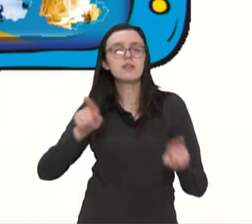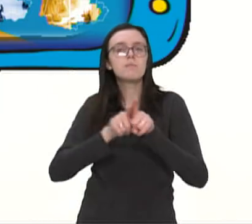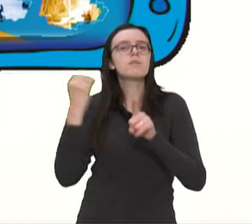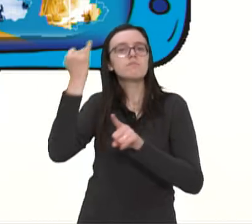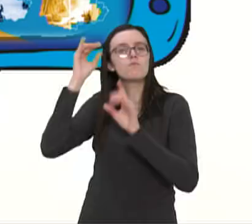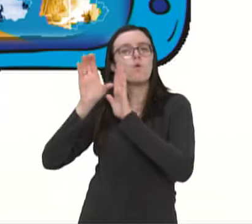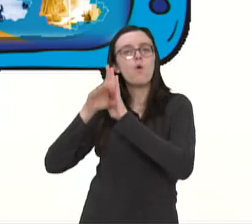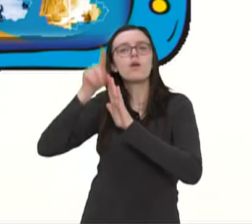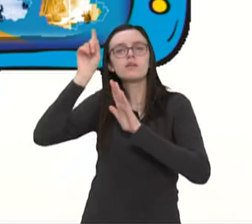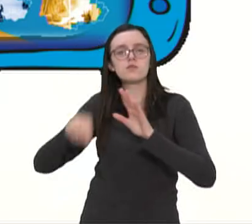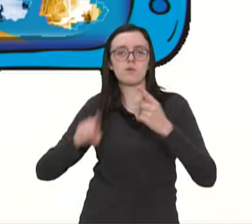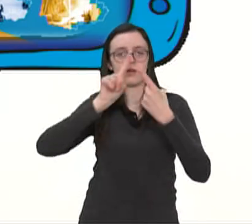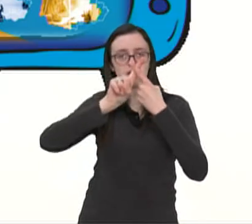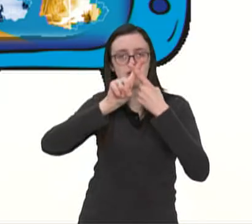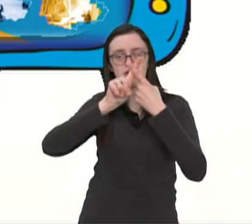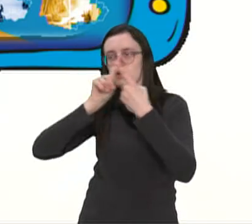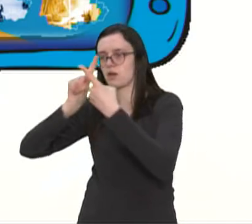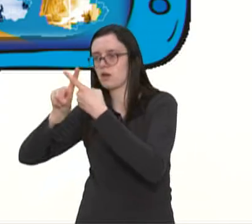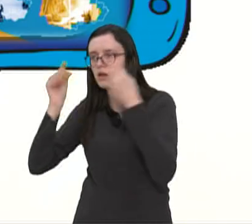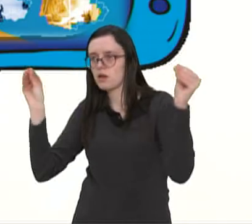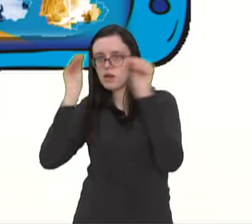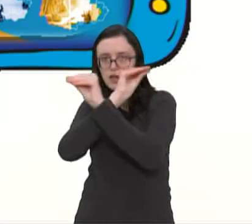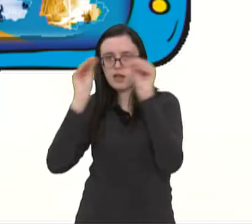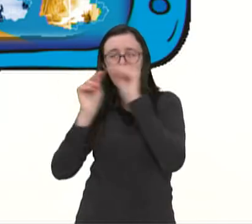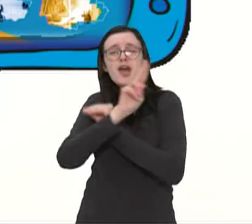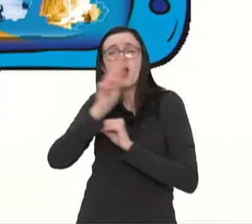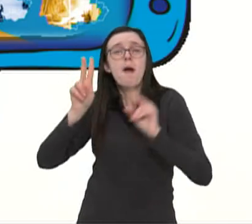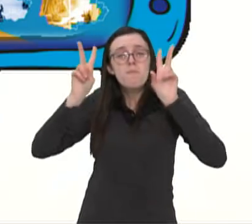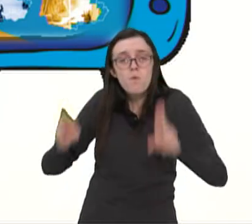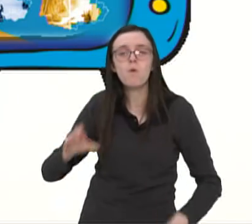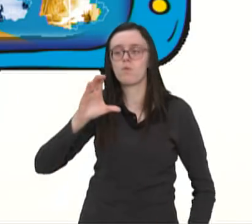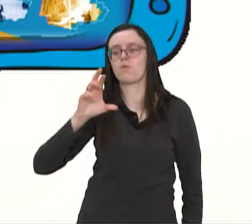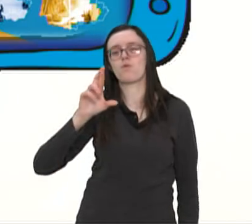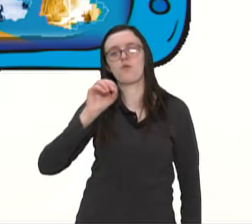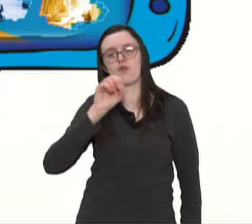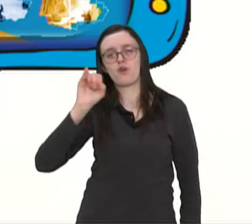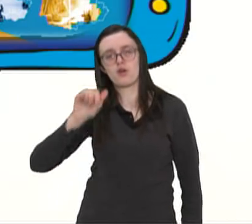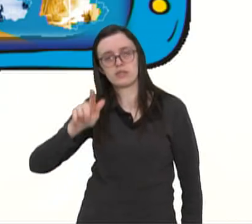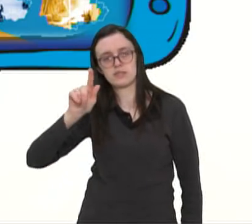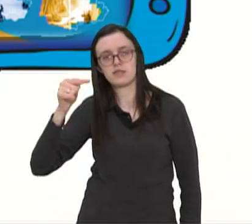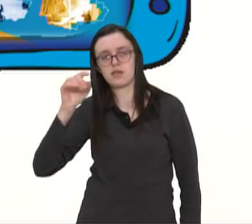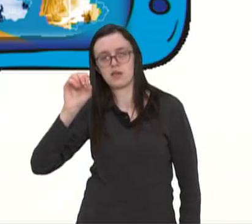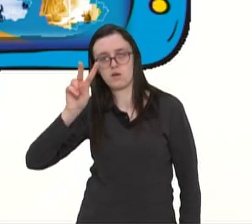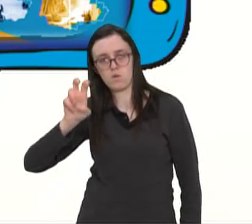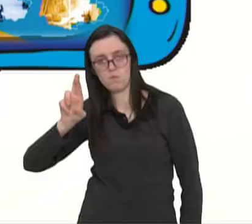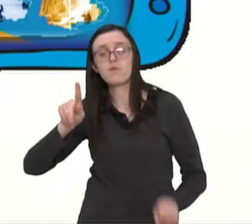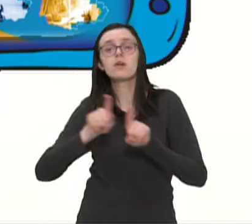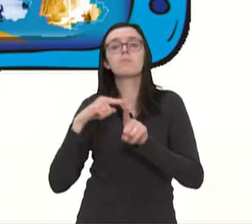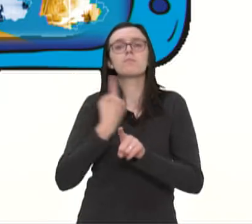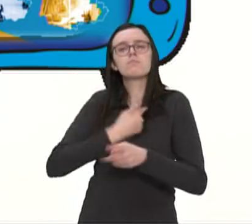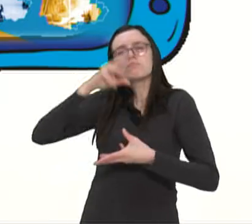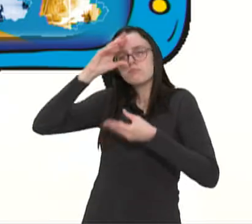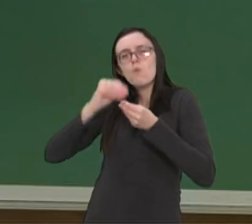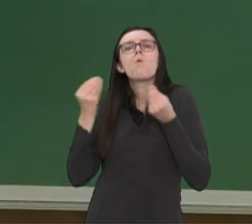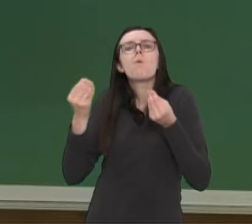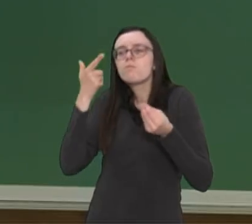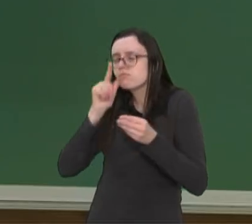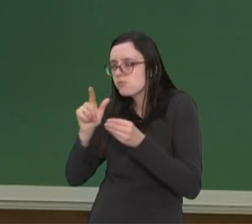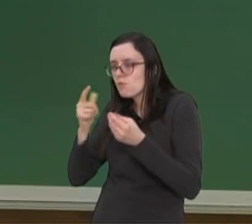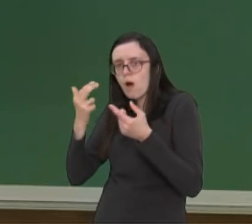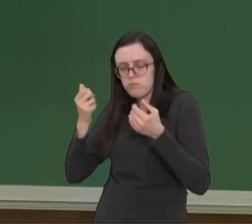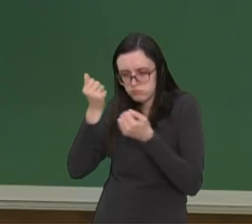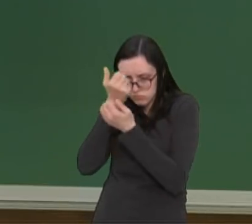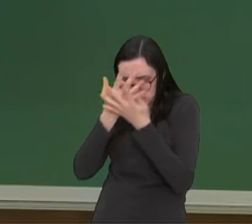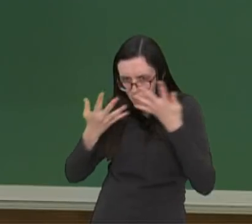de permutação, que também é a mesma coisa que o crossing over, também não pode esquecer disso. E a gente compreendeu como é que a gente faz a construção dos